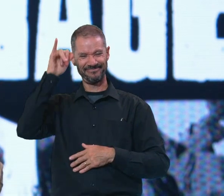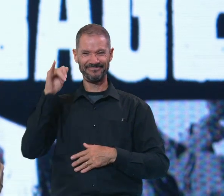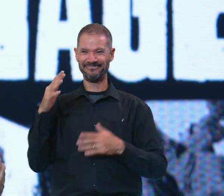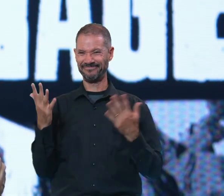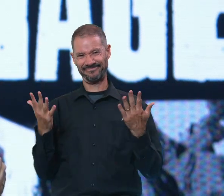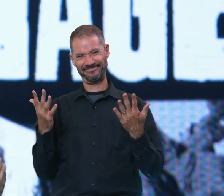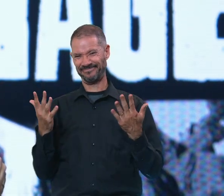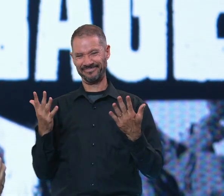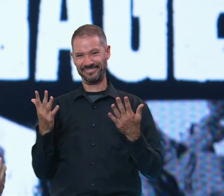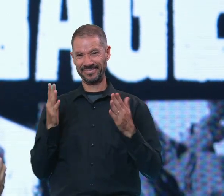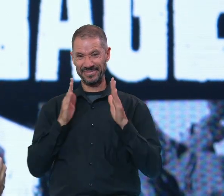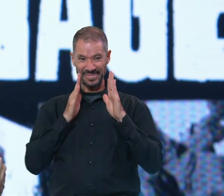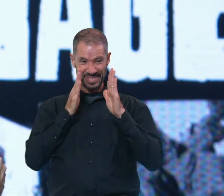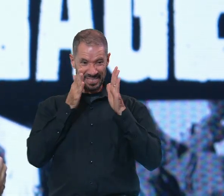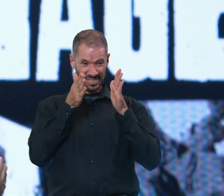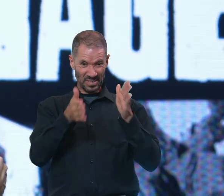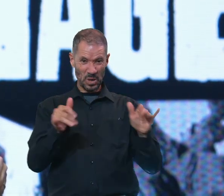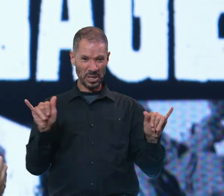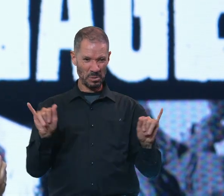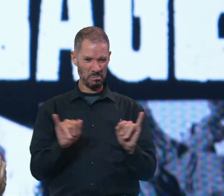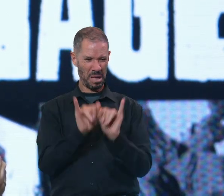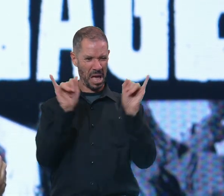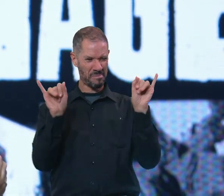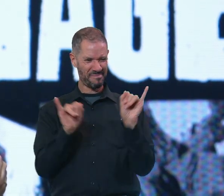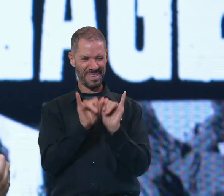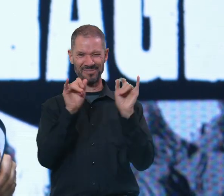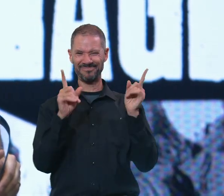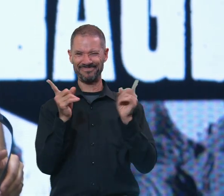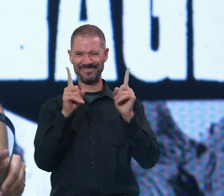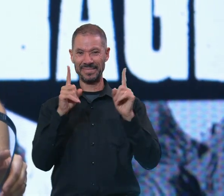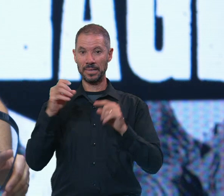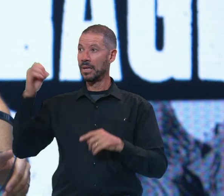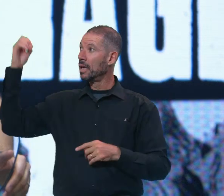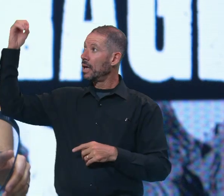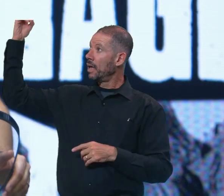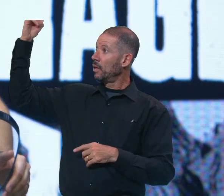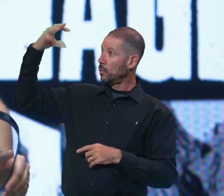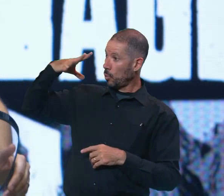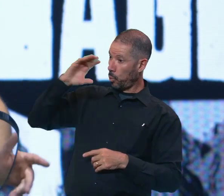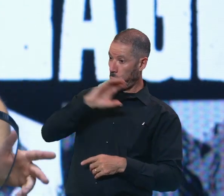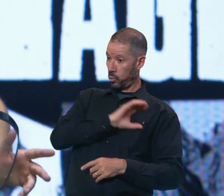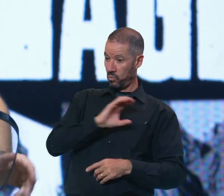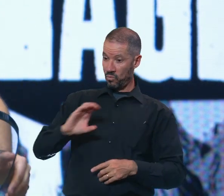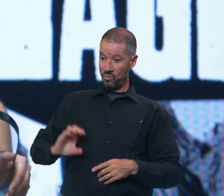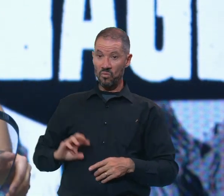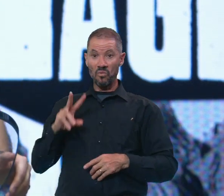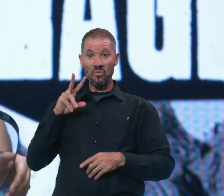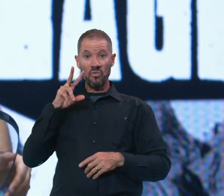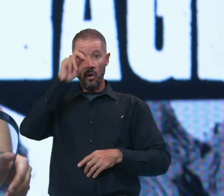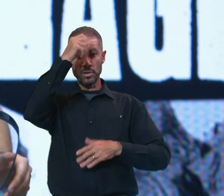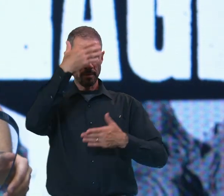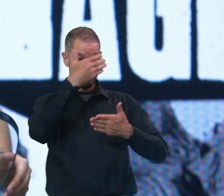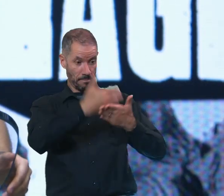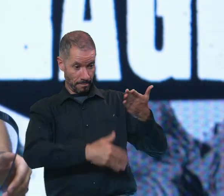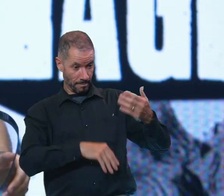E não tiram o teu foco, porque a luz de Cristo é tão forte na tua vida, que isso é perda de tempo.